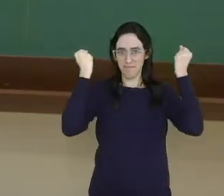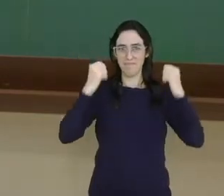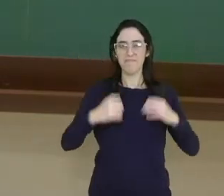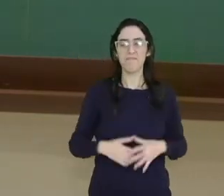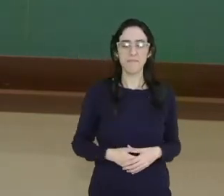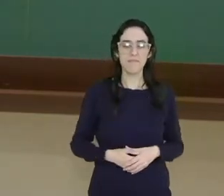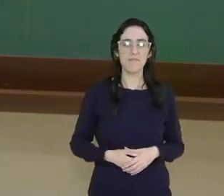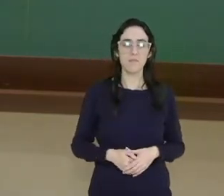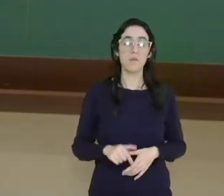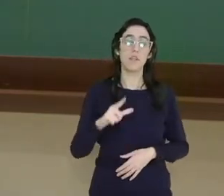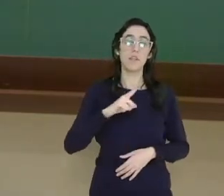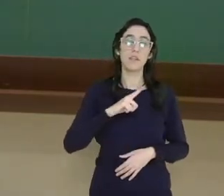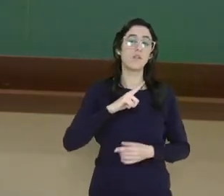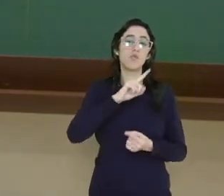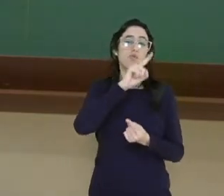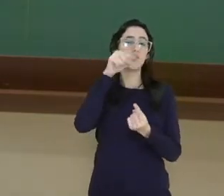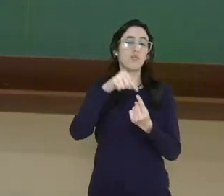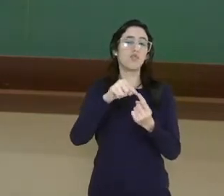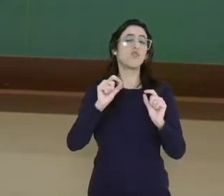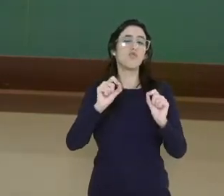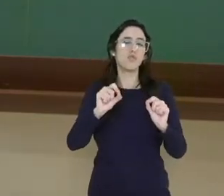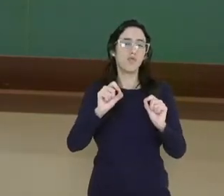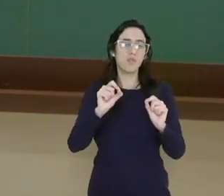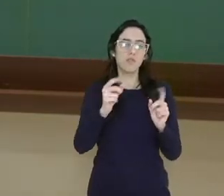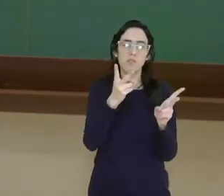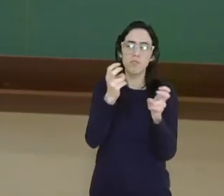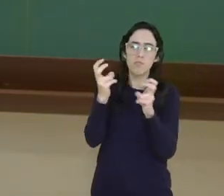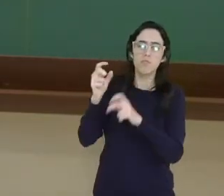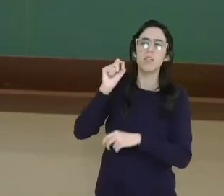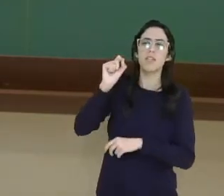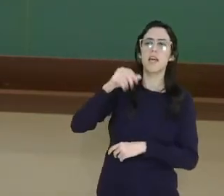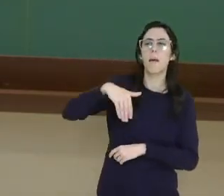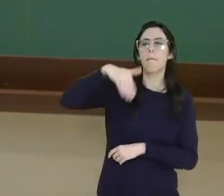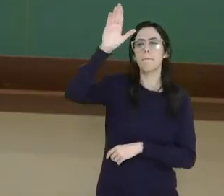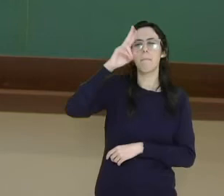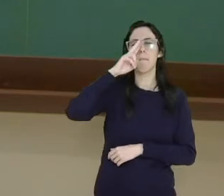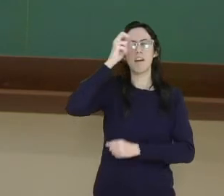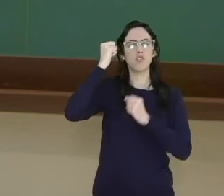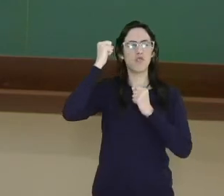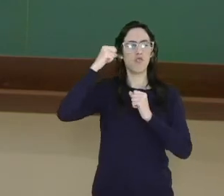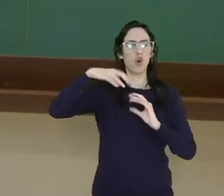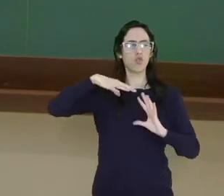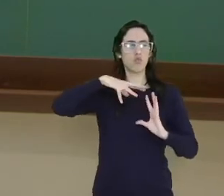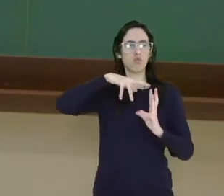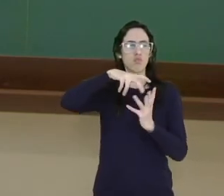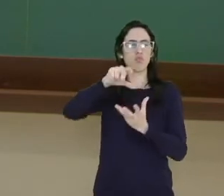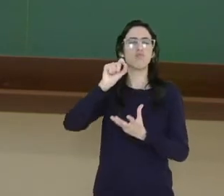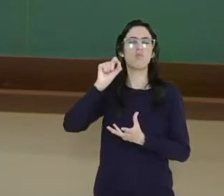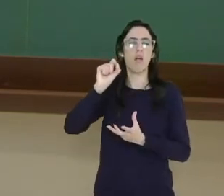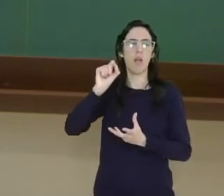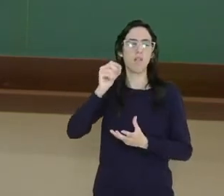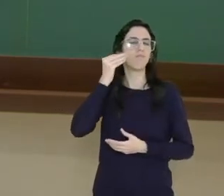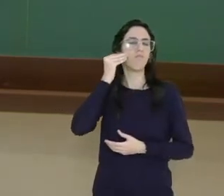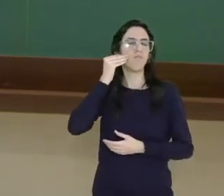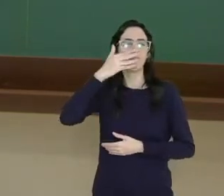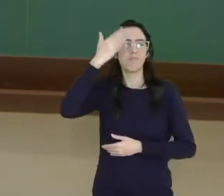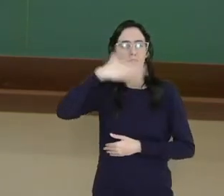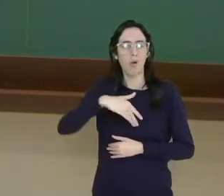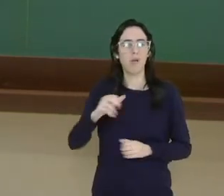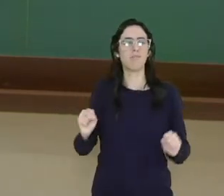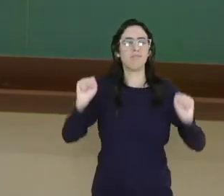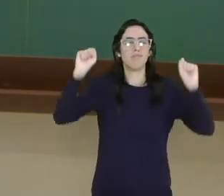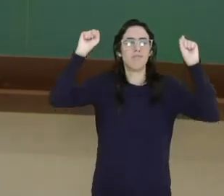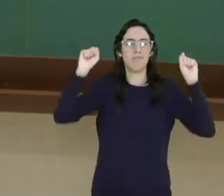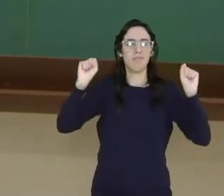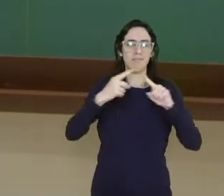peso, tendo por objetivo identificar quem era o homem mais forte do mundo. O levantamento de